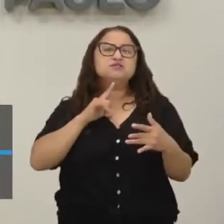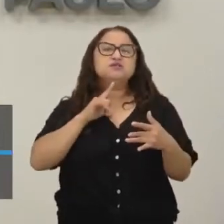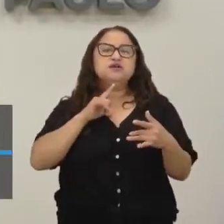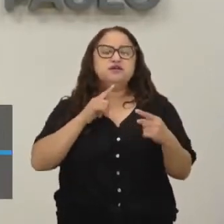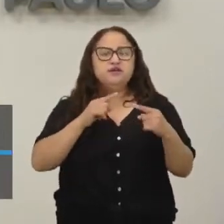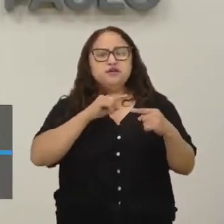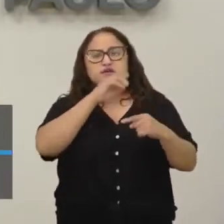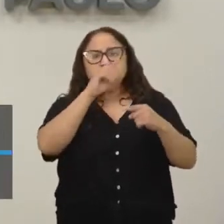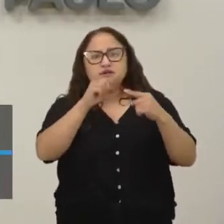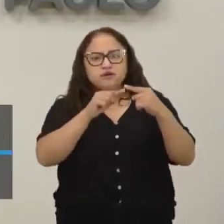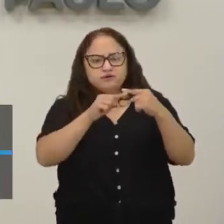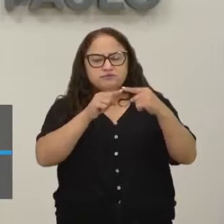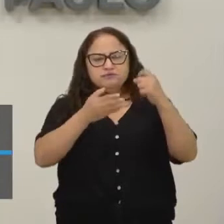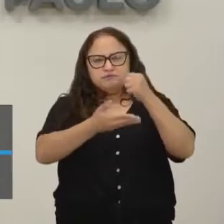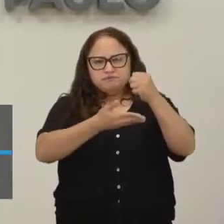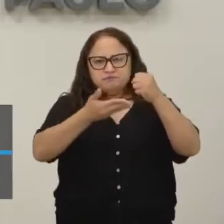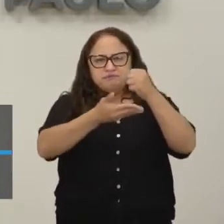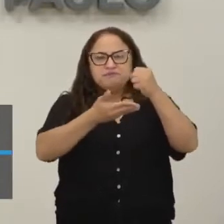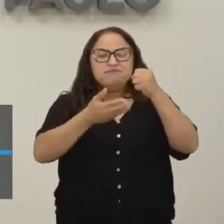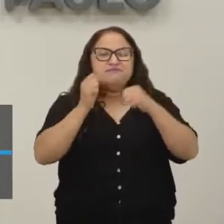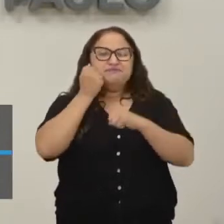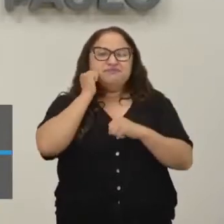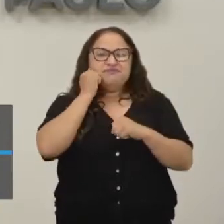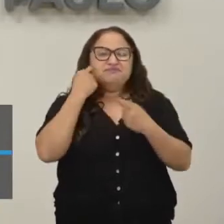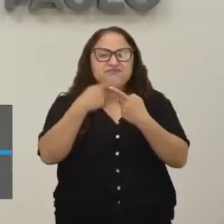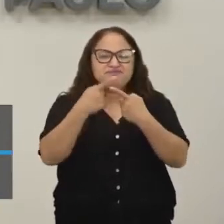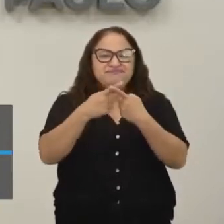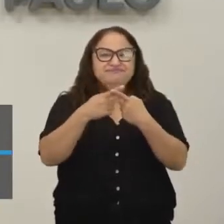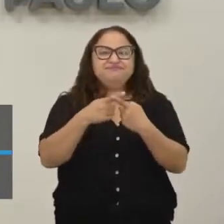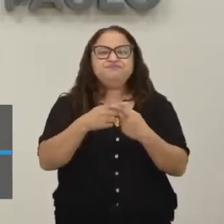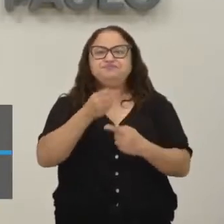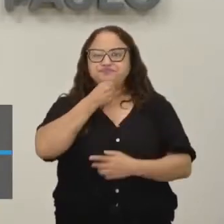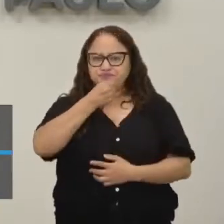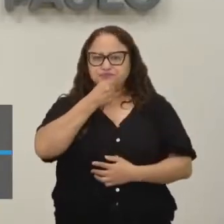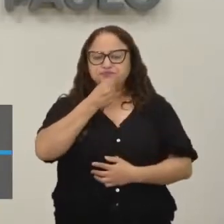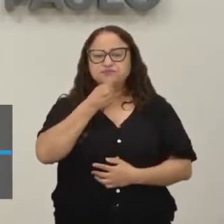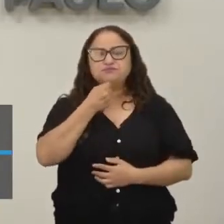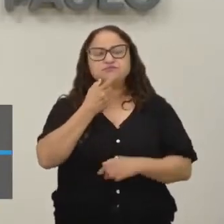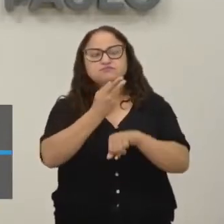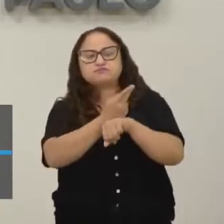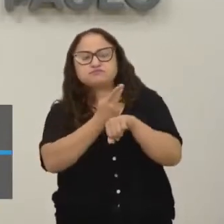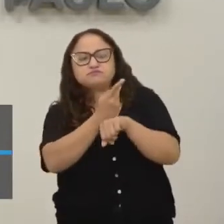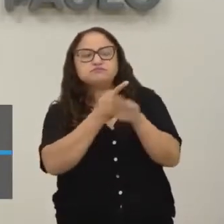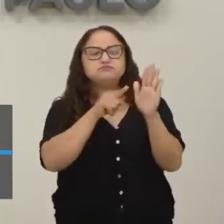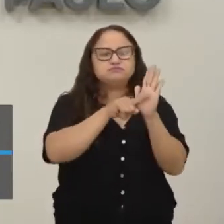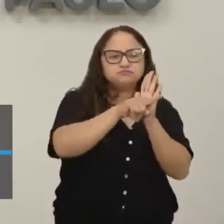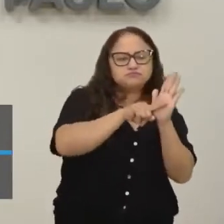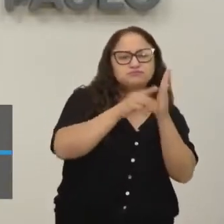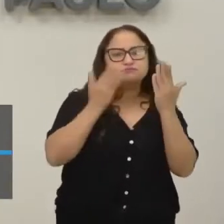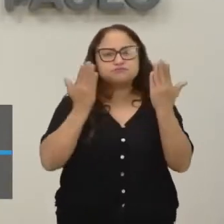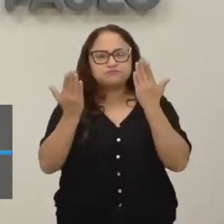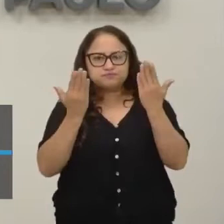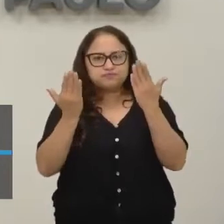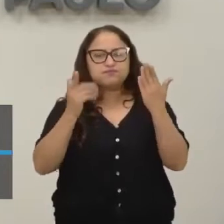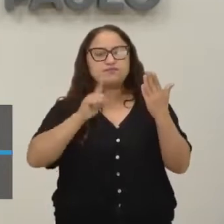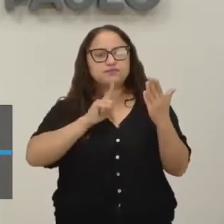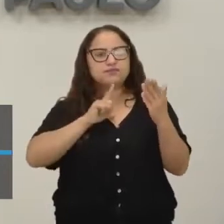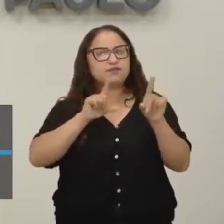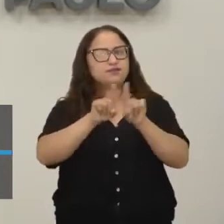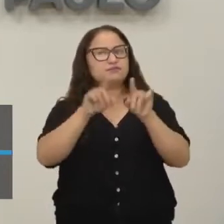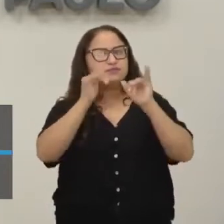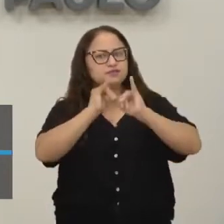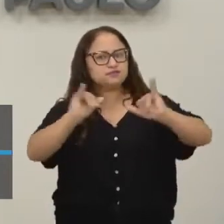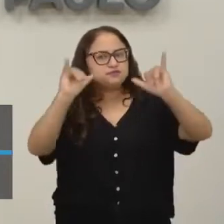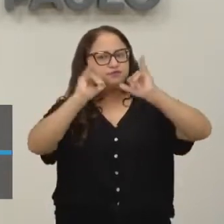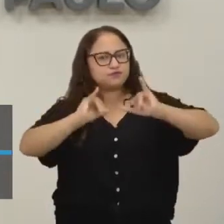artigo de divulgação científica. Porque o repórter foi atrás de informações, buscou uma pesquisa, fez comparações e trouxe todas essas informações